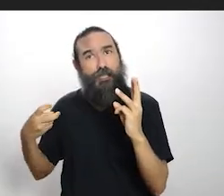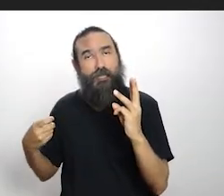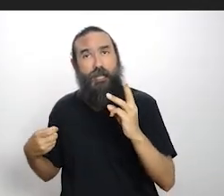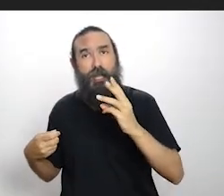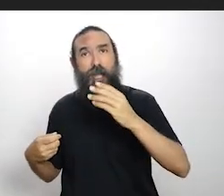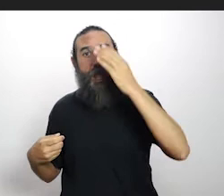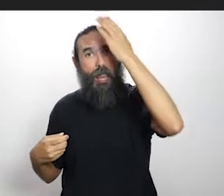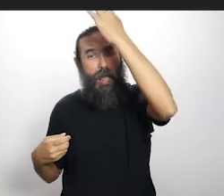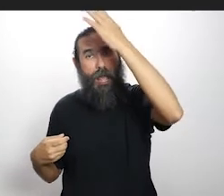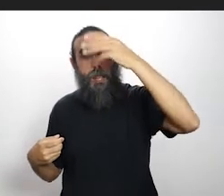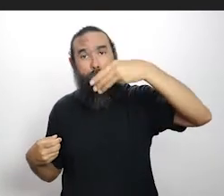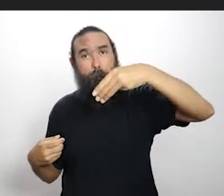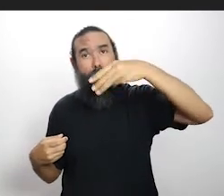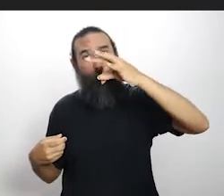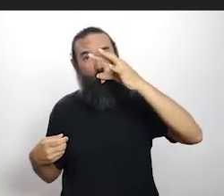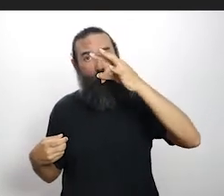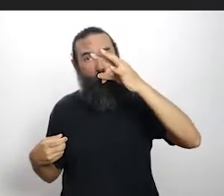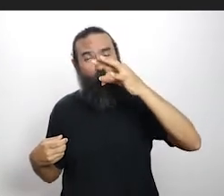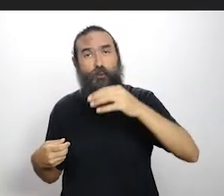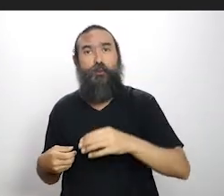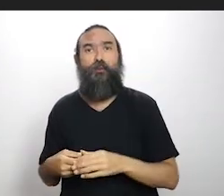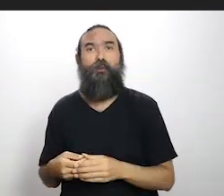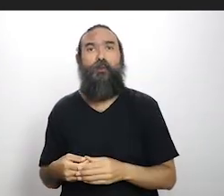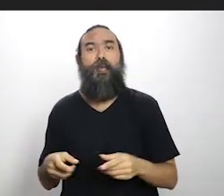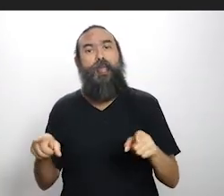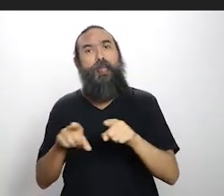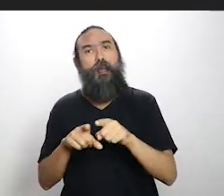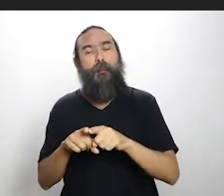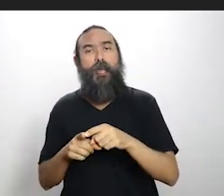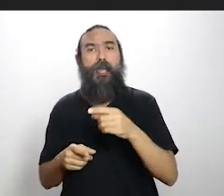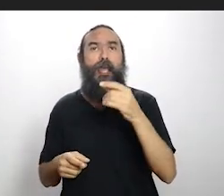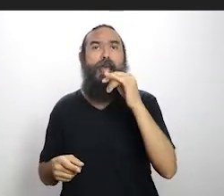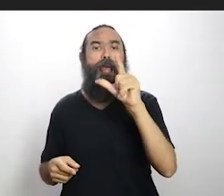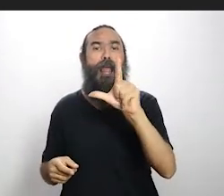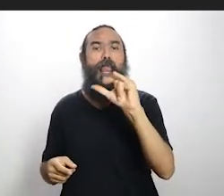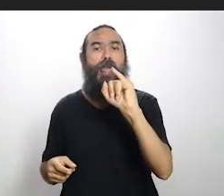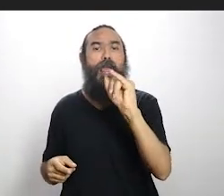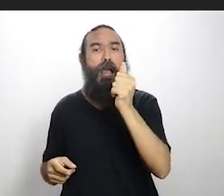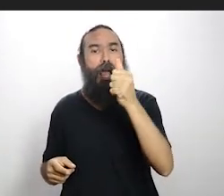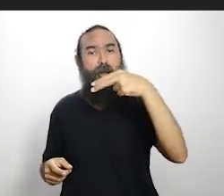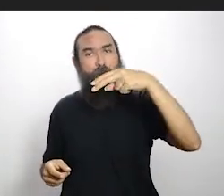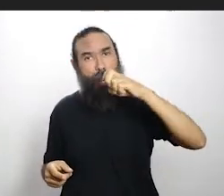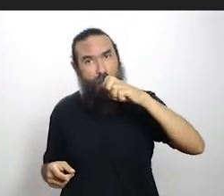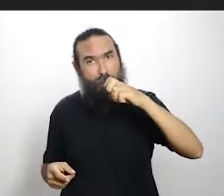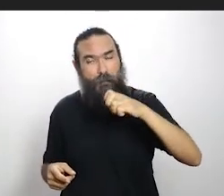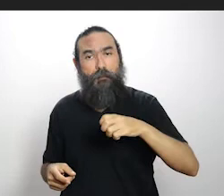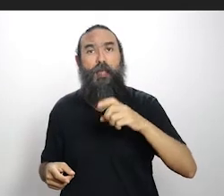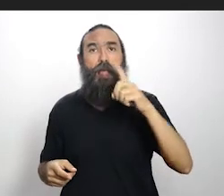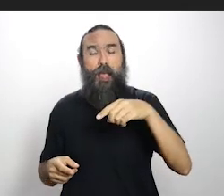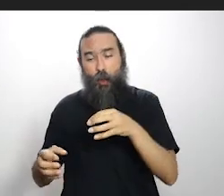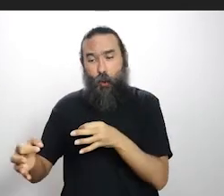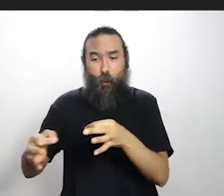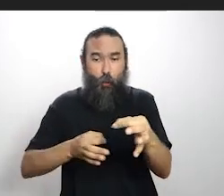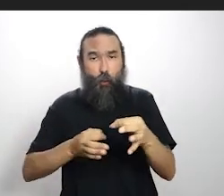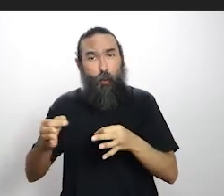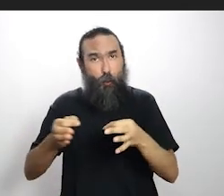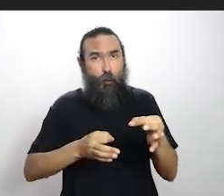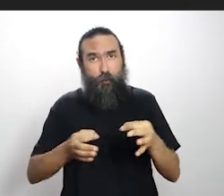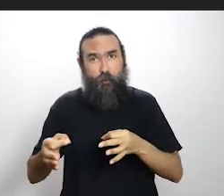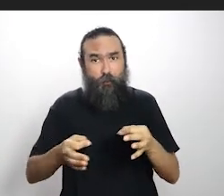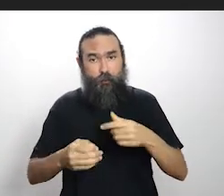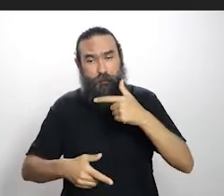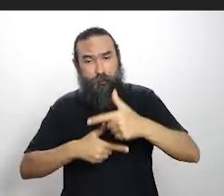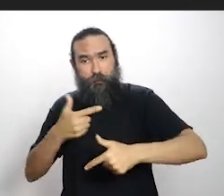jovens Guarani Kaiowá lá no Mato Grosso do Sul. Liane Preus, consultora de projetos com